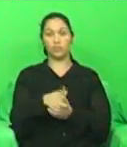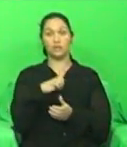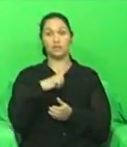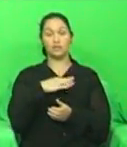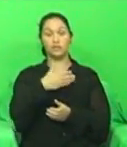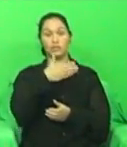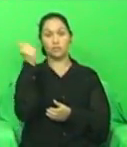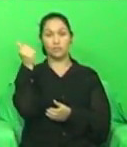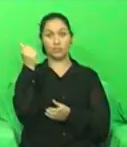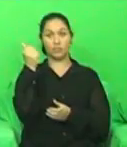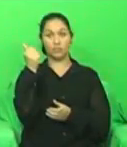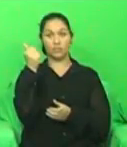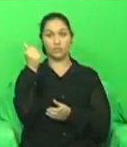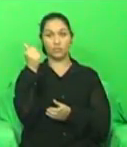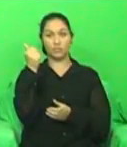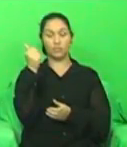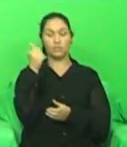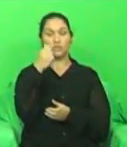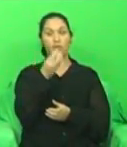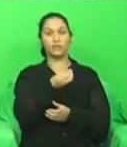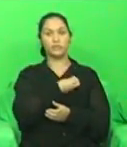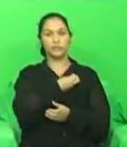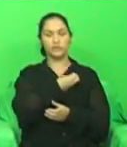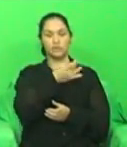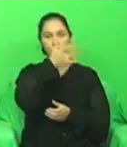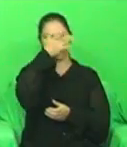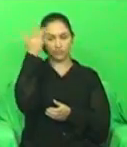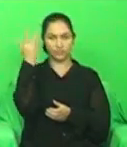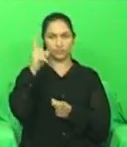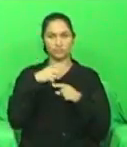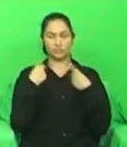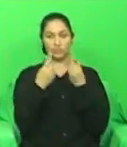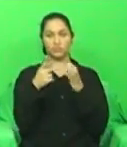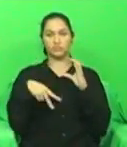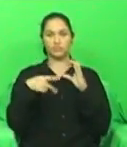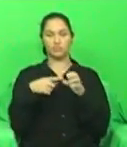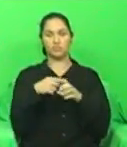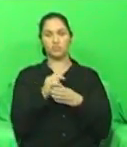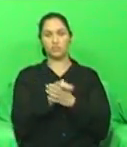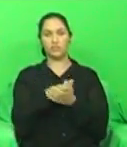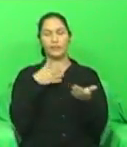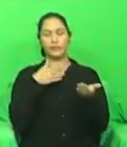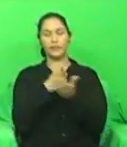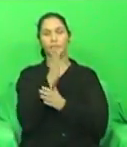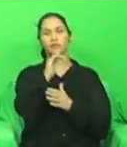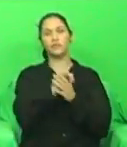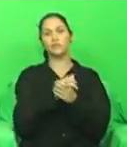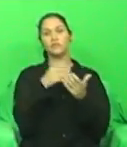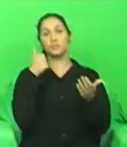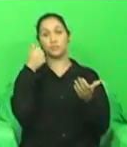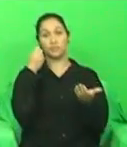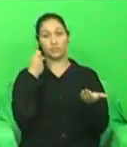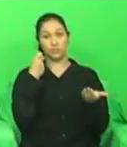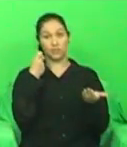população obrigado a ter enorme aqui por essa casa nós aprovamos a compra de quatro caminhonetes queria se